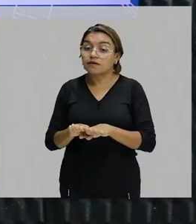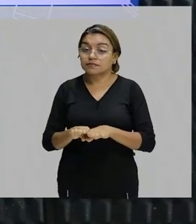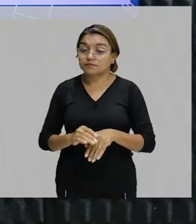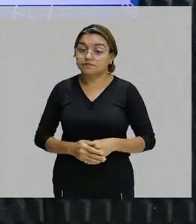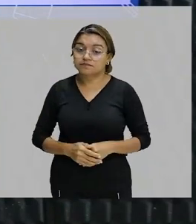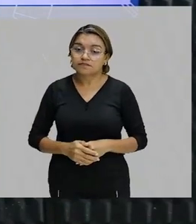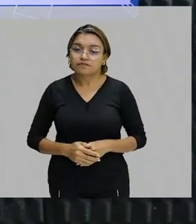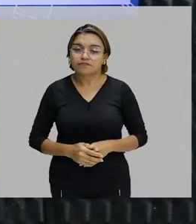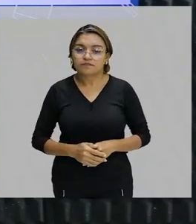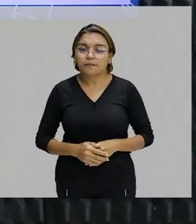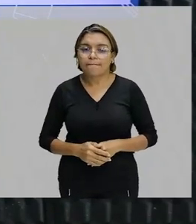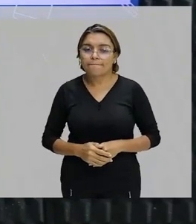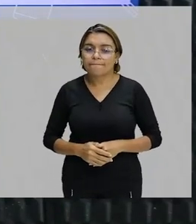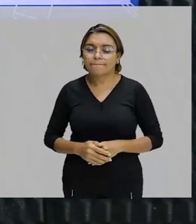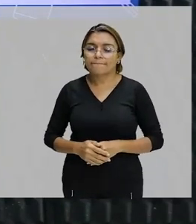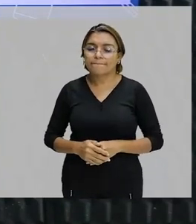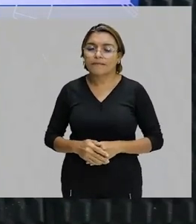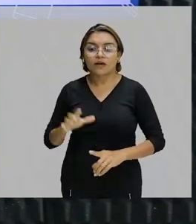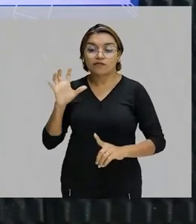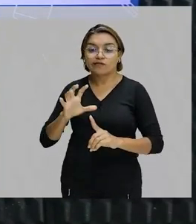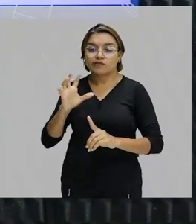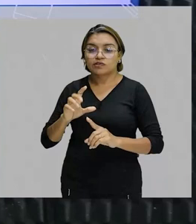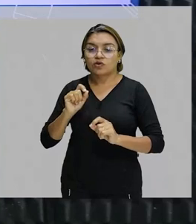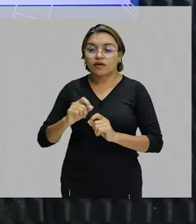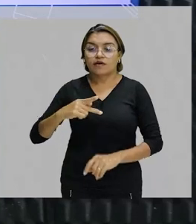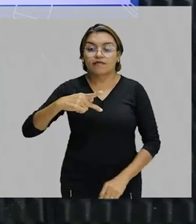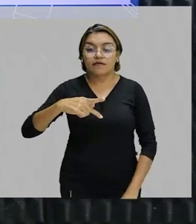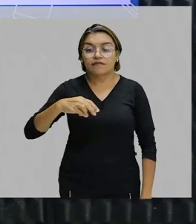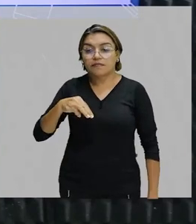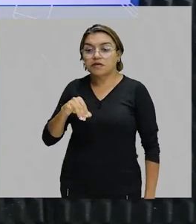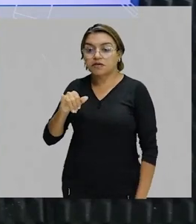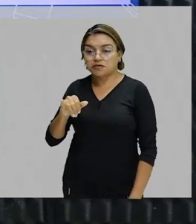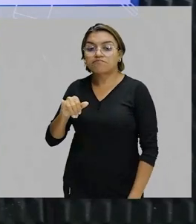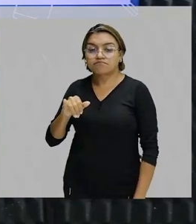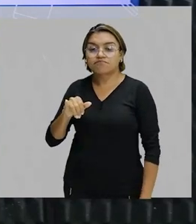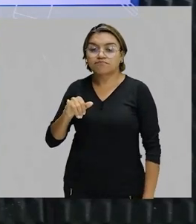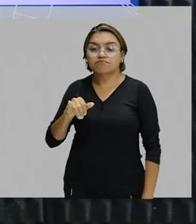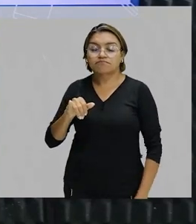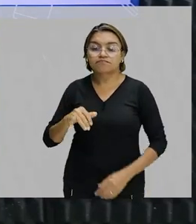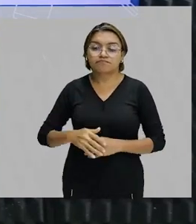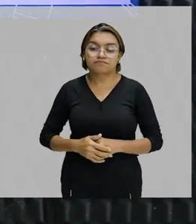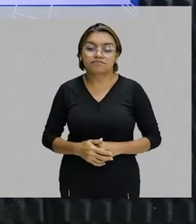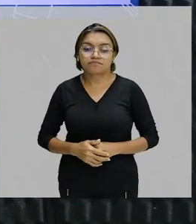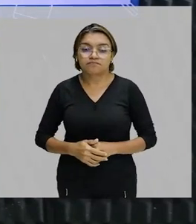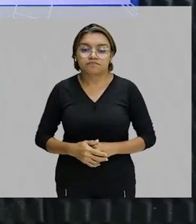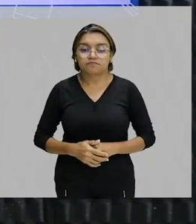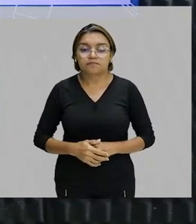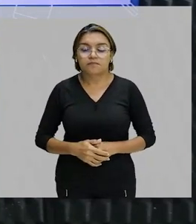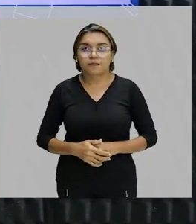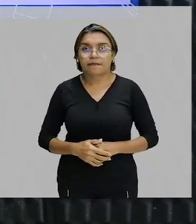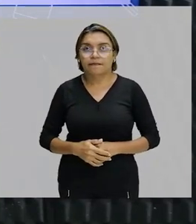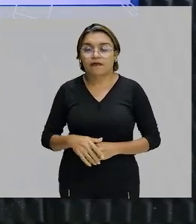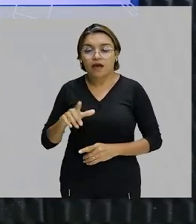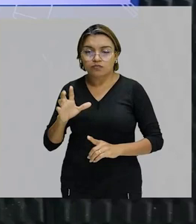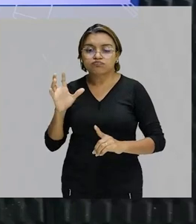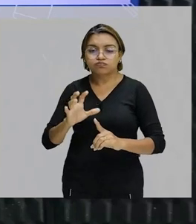tatia um órgão importante nesse processo foi o fundo monetário internacional que a gente chama simplesmente de FMI tá levando